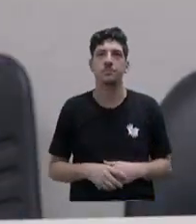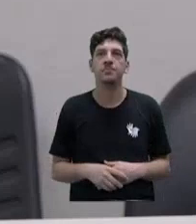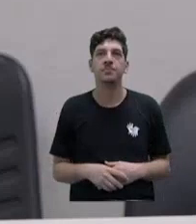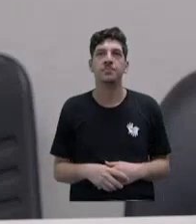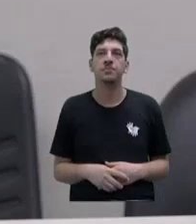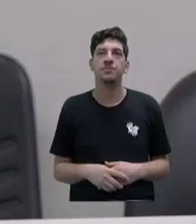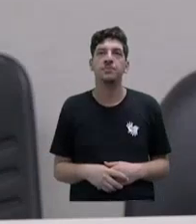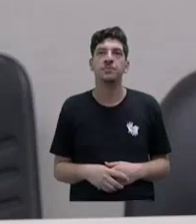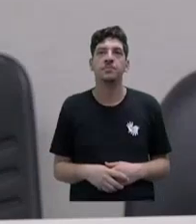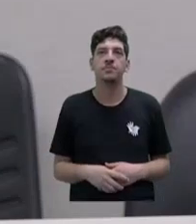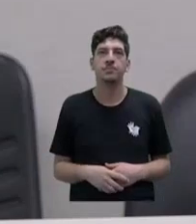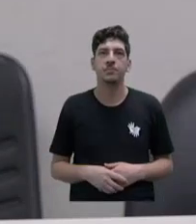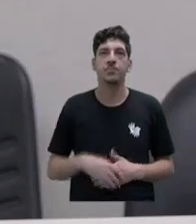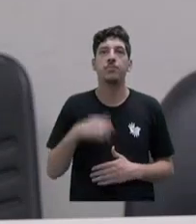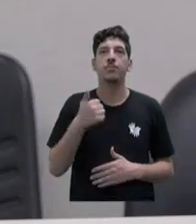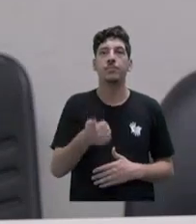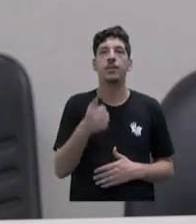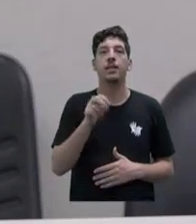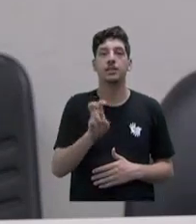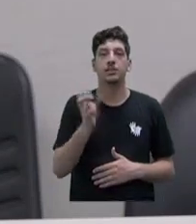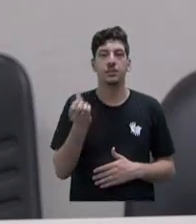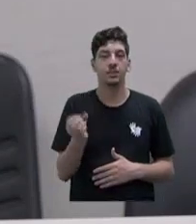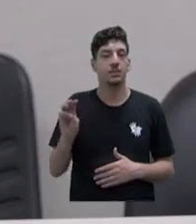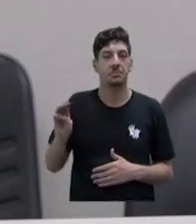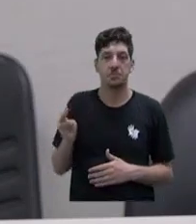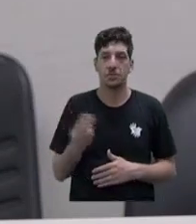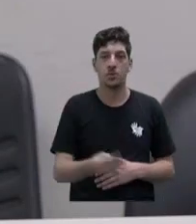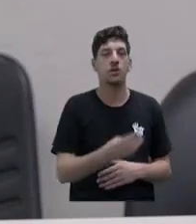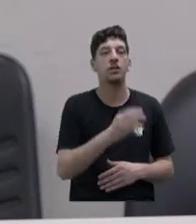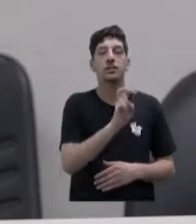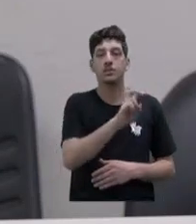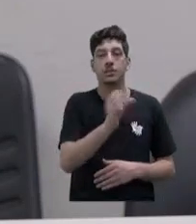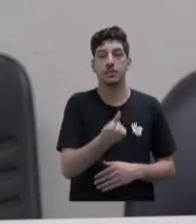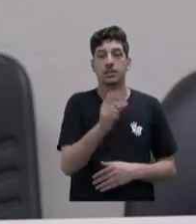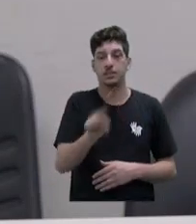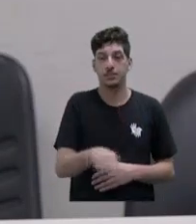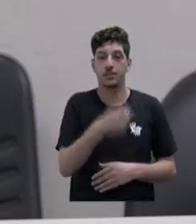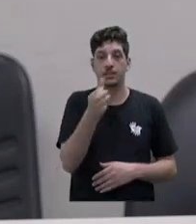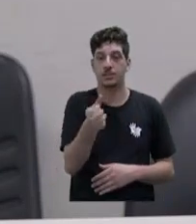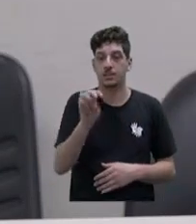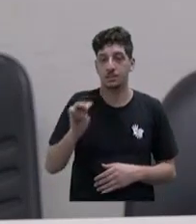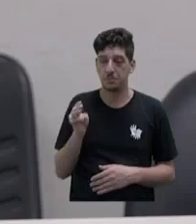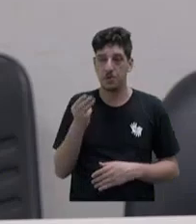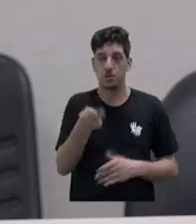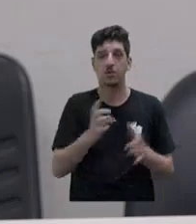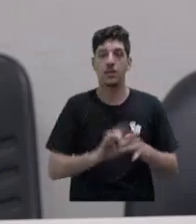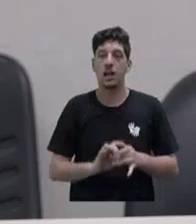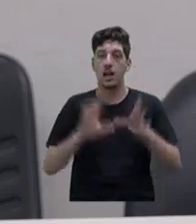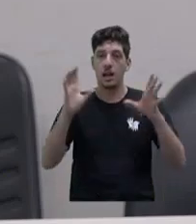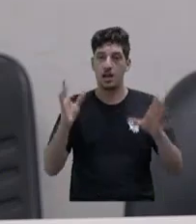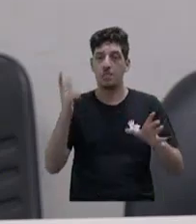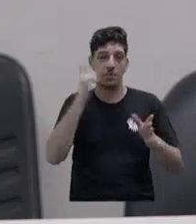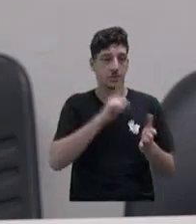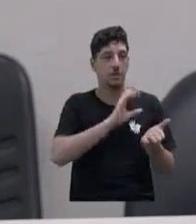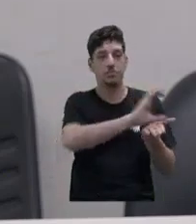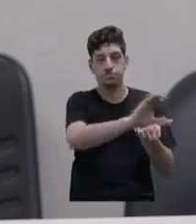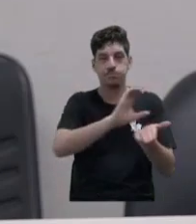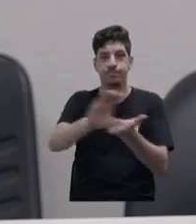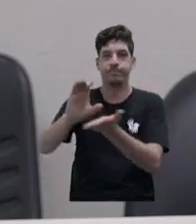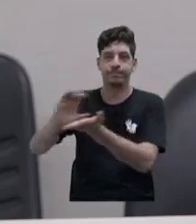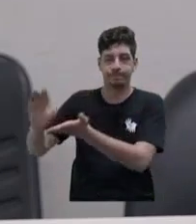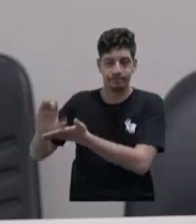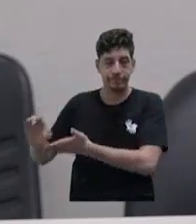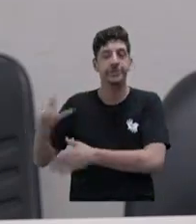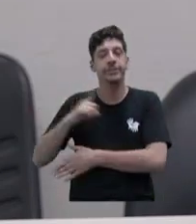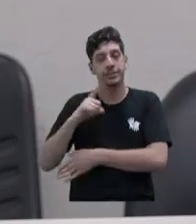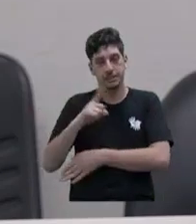E dos 156 milhões, 56,6 milhões disponíveis para a captação, nós